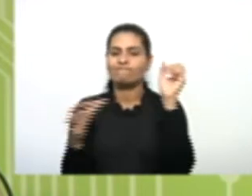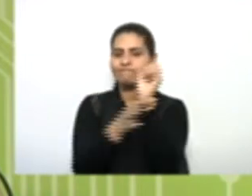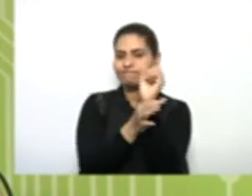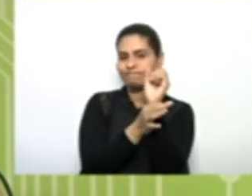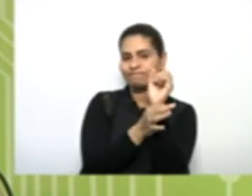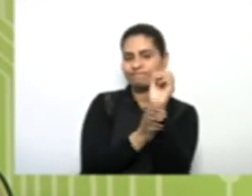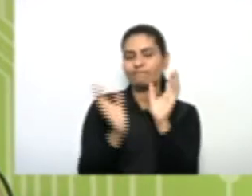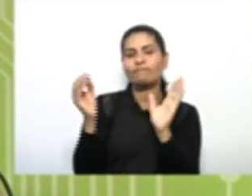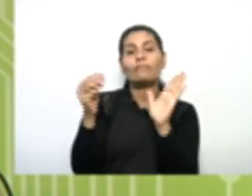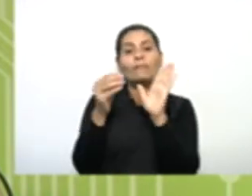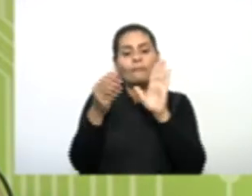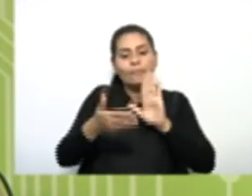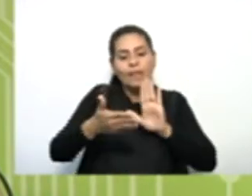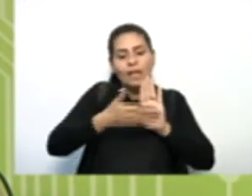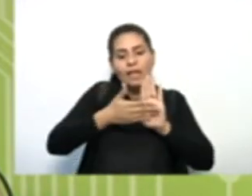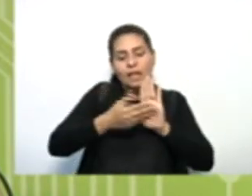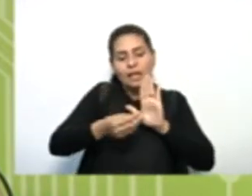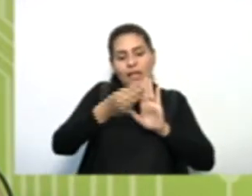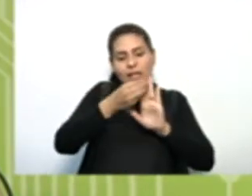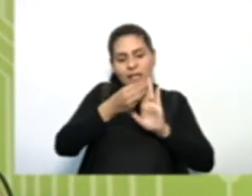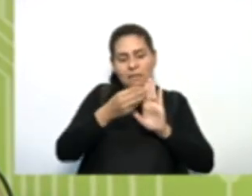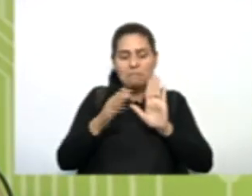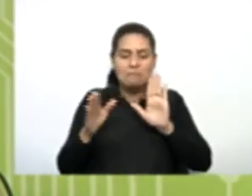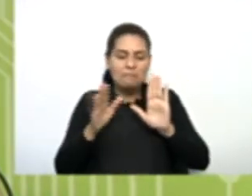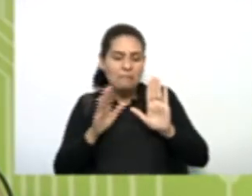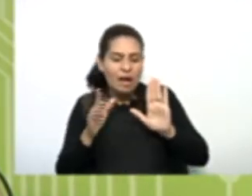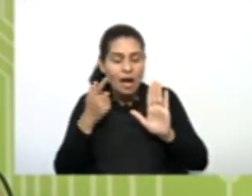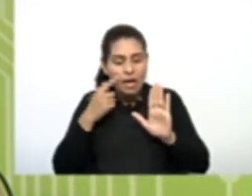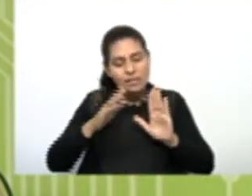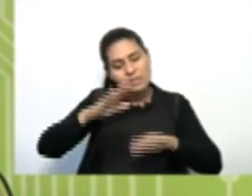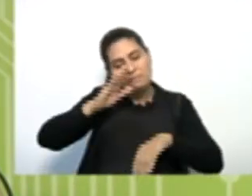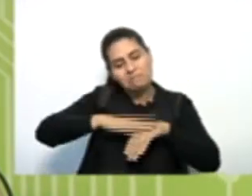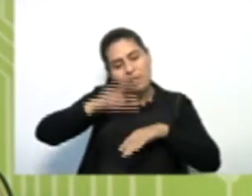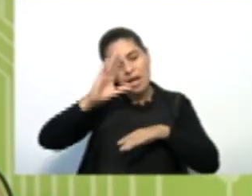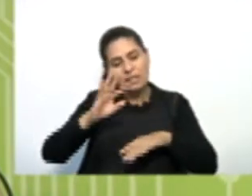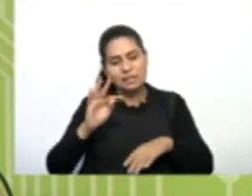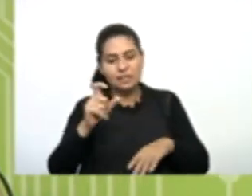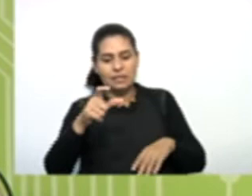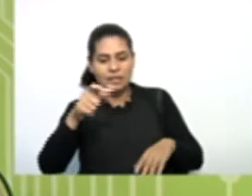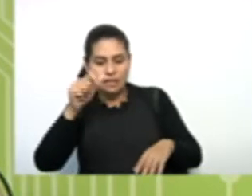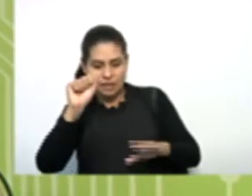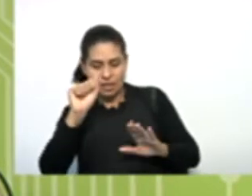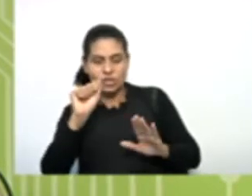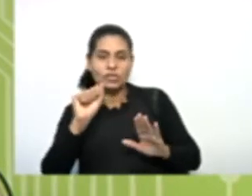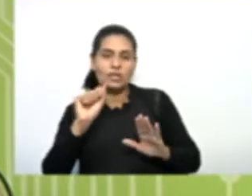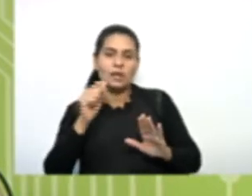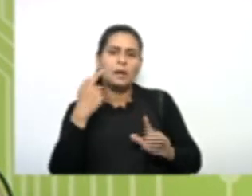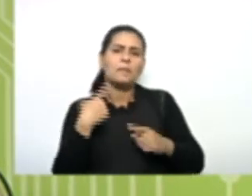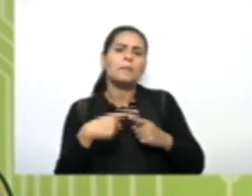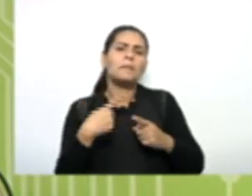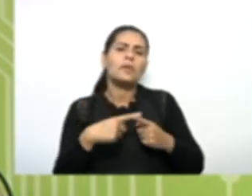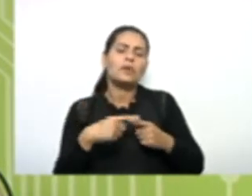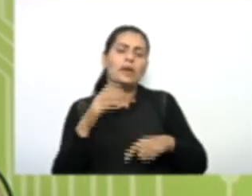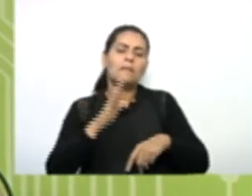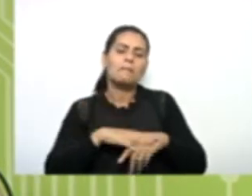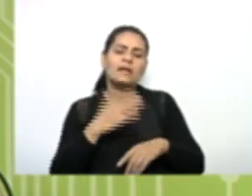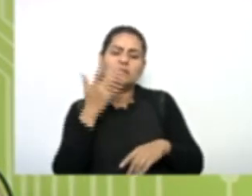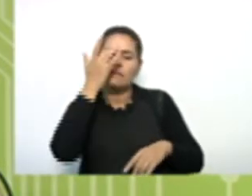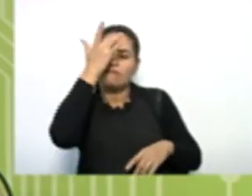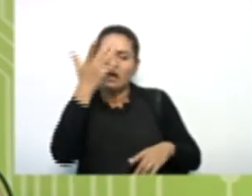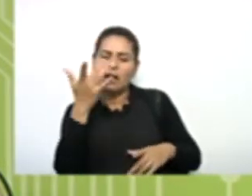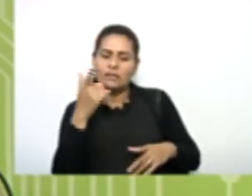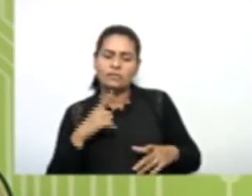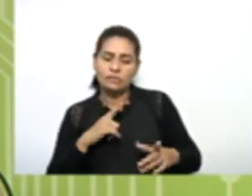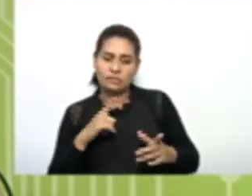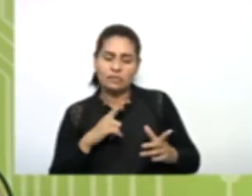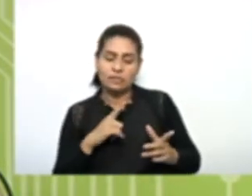elas entram com uma margem um pouquinho folgada, elas cobrem um pouco mais além do que o custo, porque é mais razoável, às vezes,